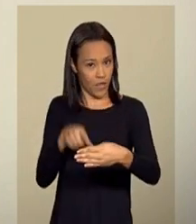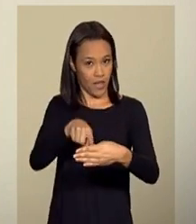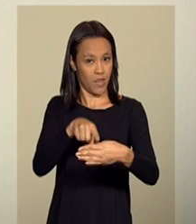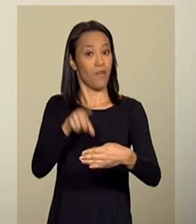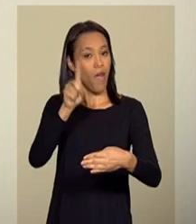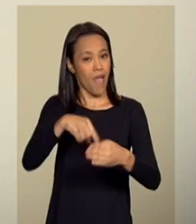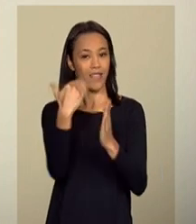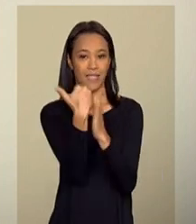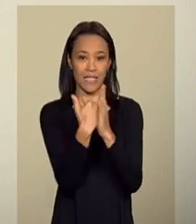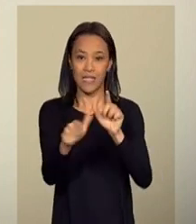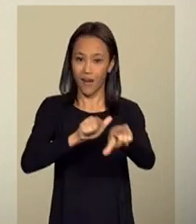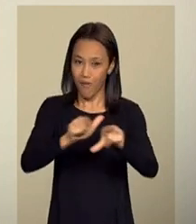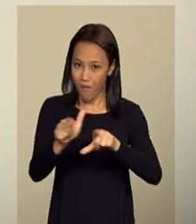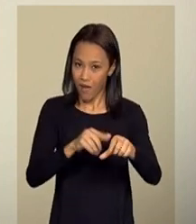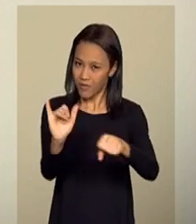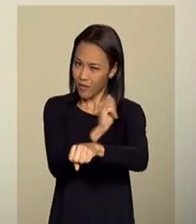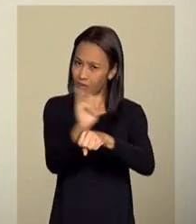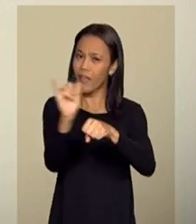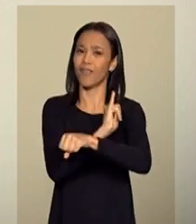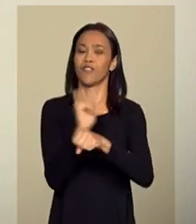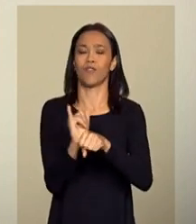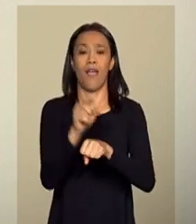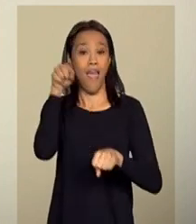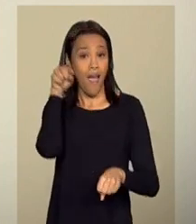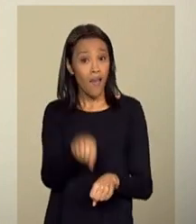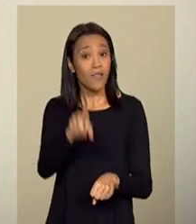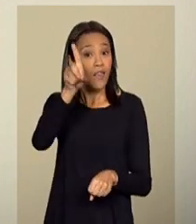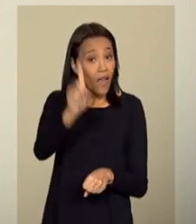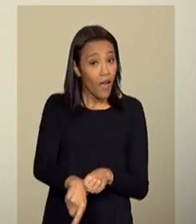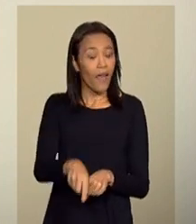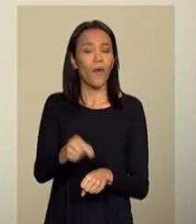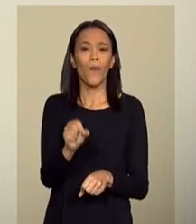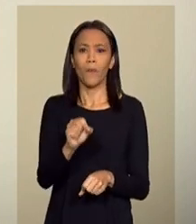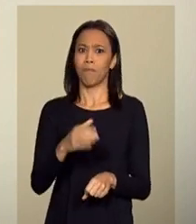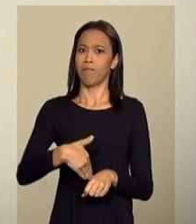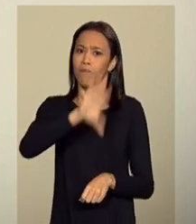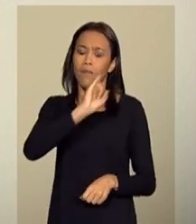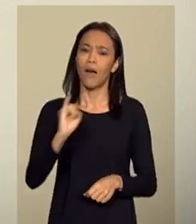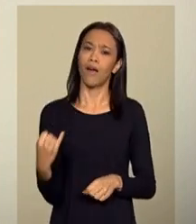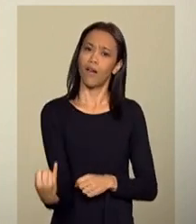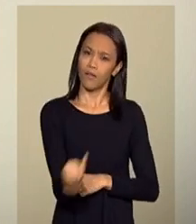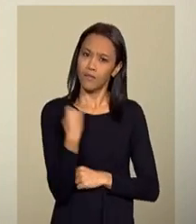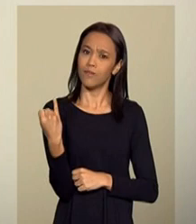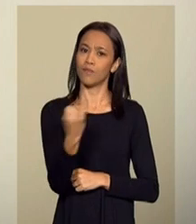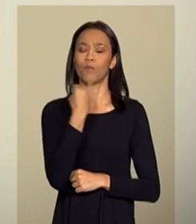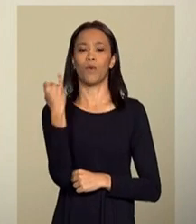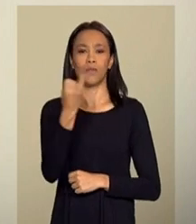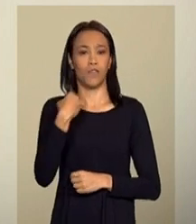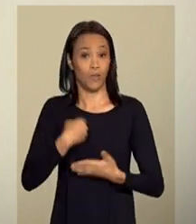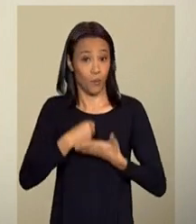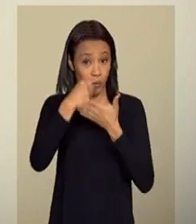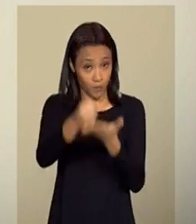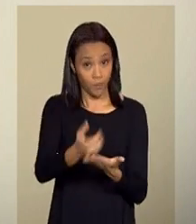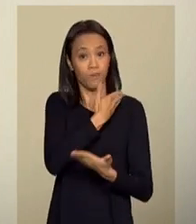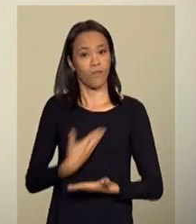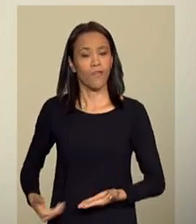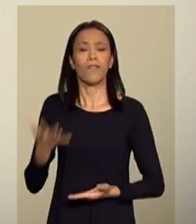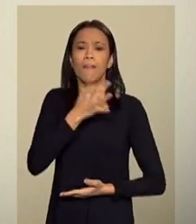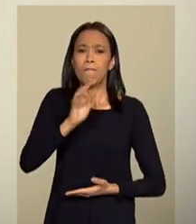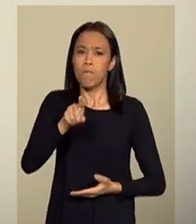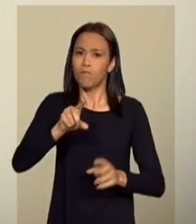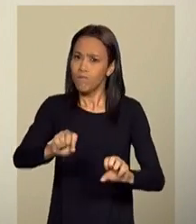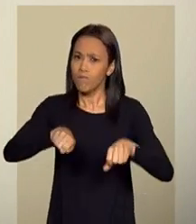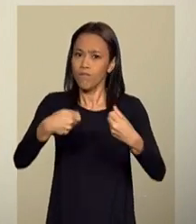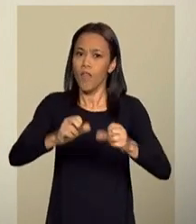desse plano estratégico Essa é uma das mais importantes contribuições do Governo Federal para